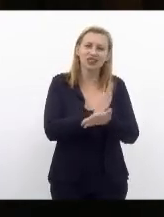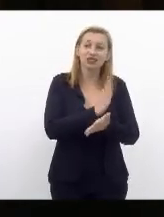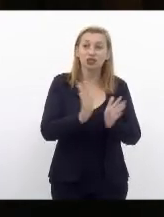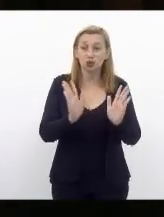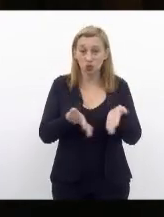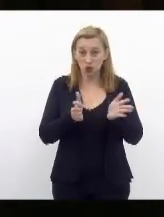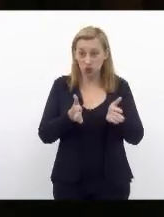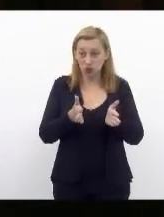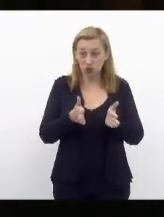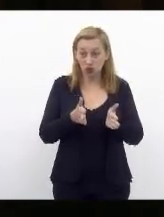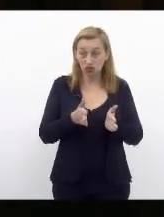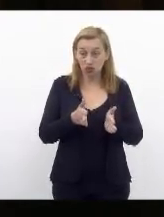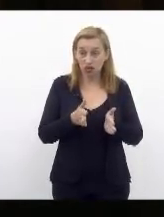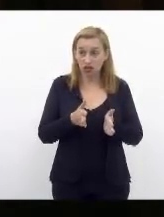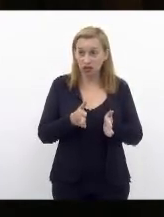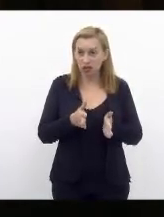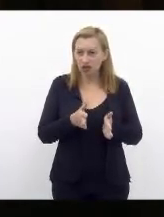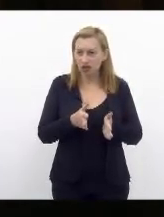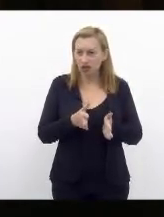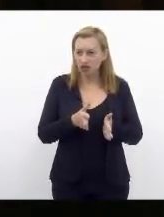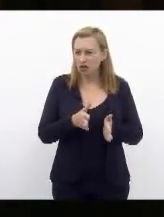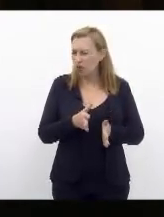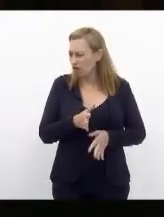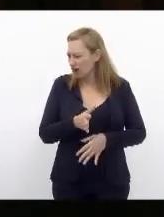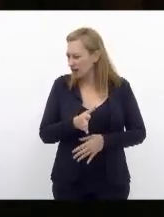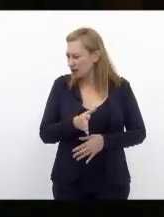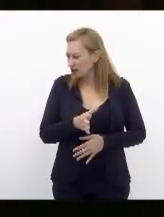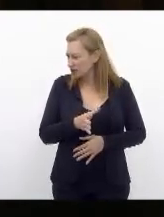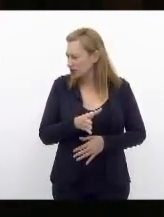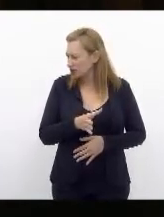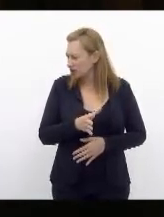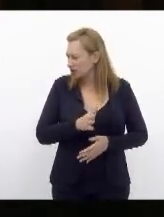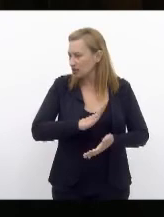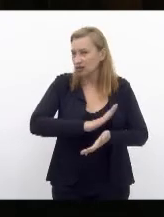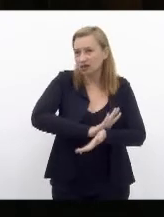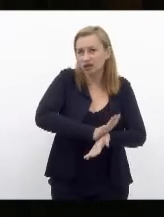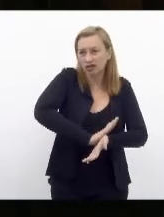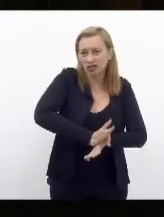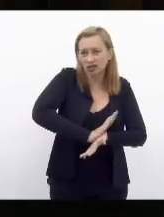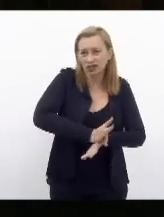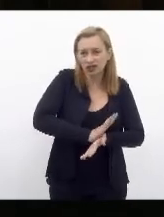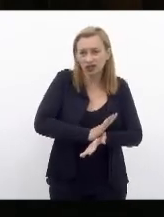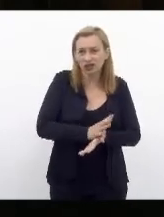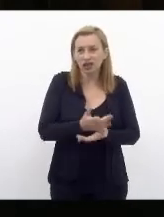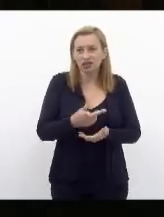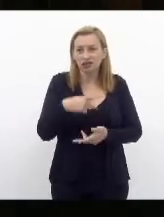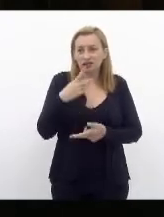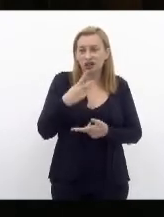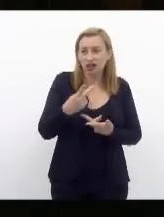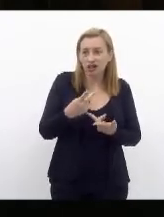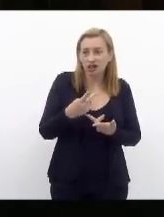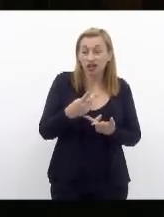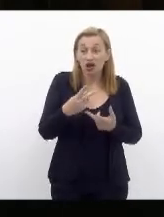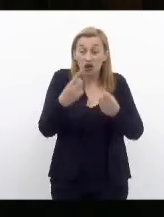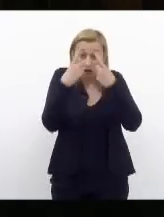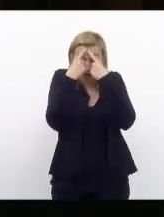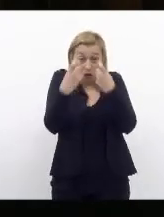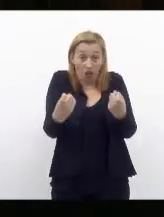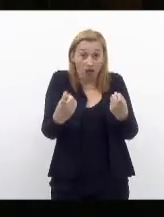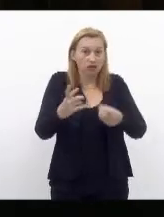hoje, covardemente acusado nesse plenário de realizar a tão falada